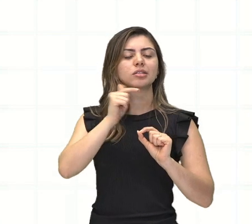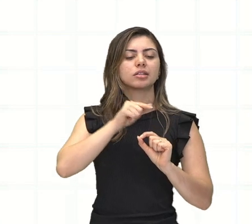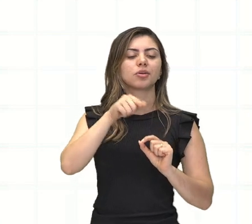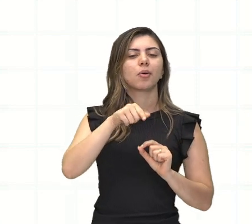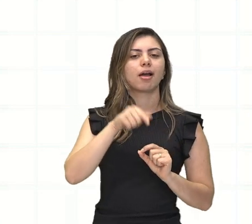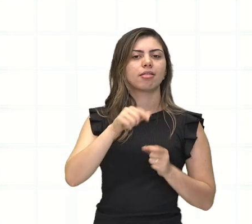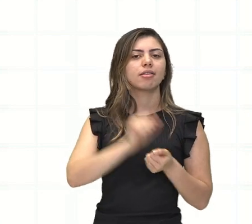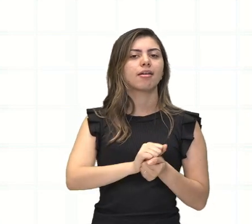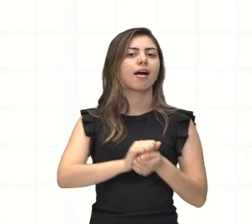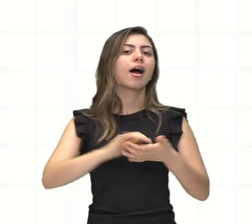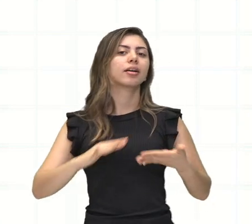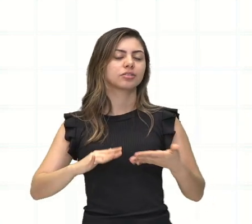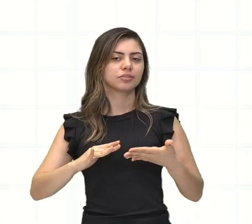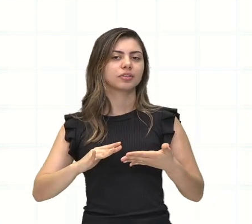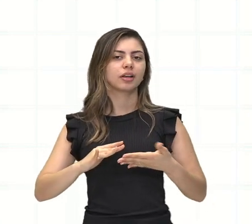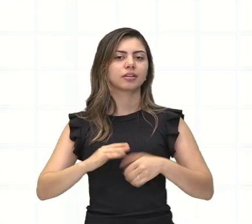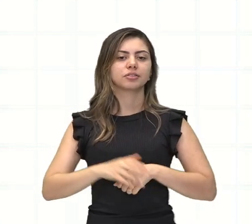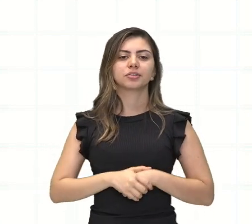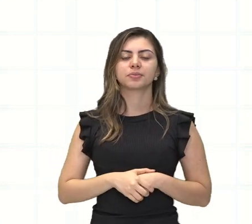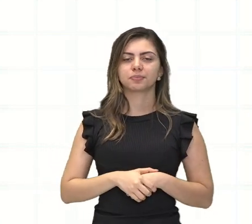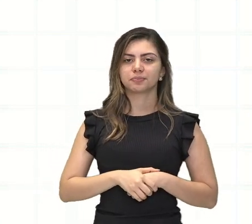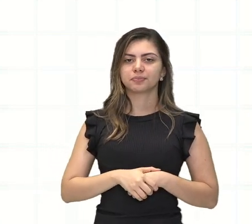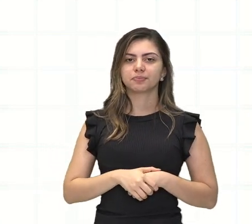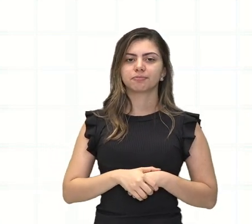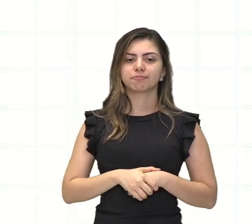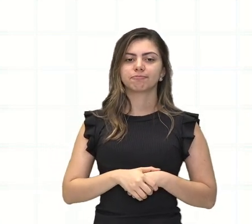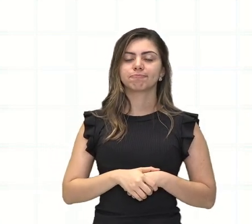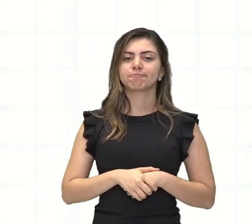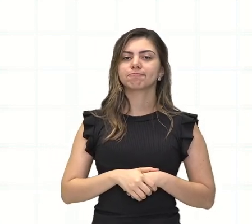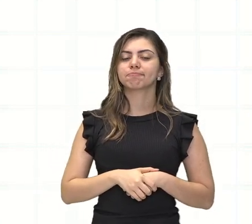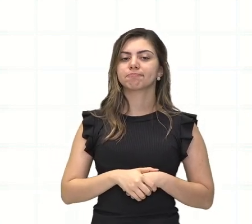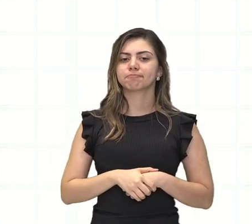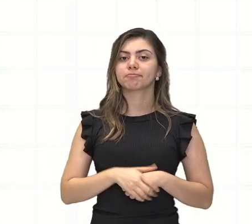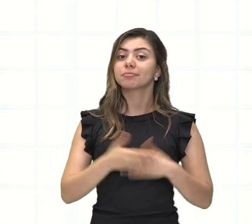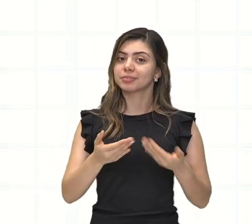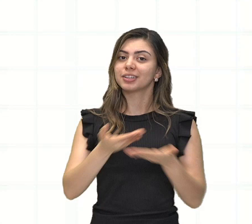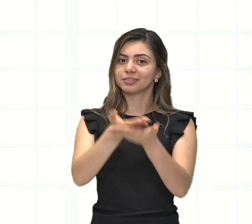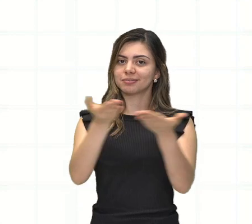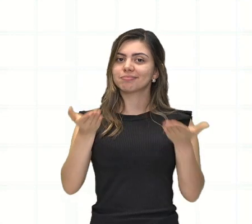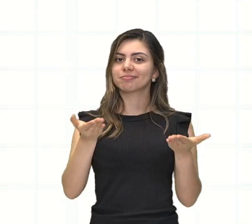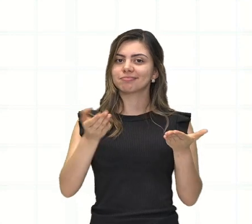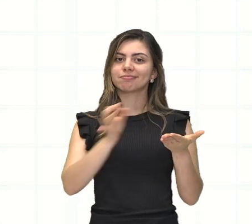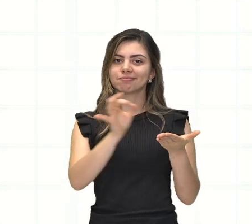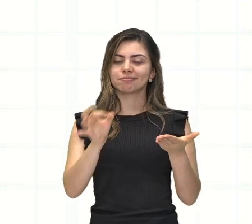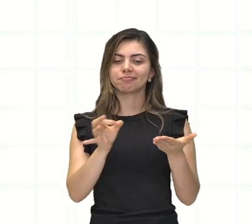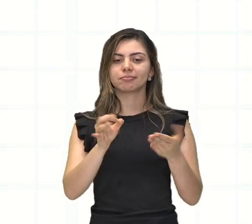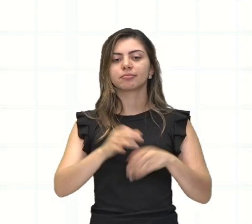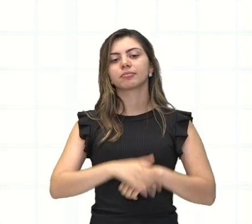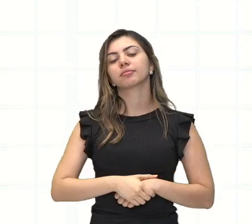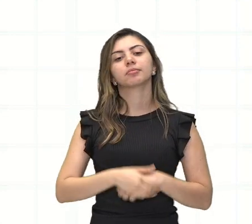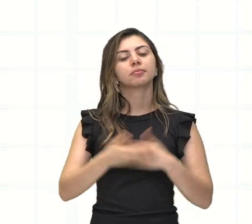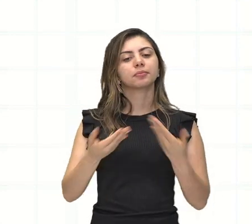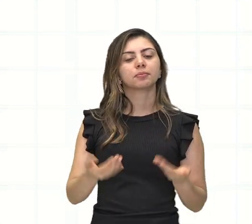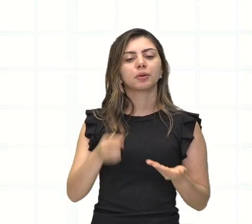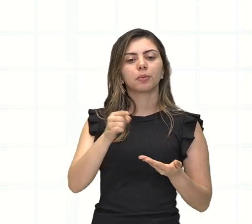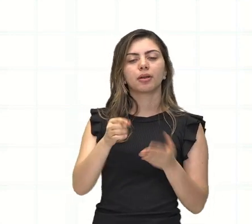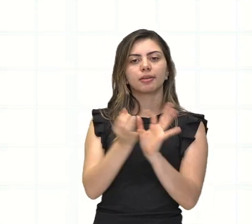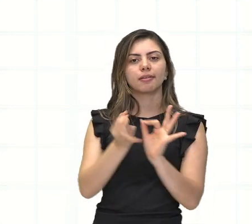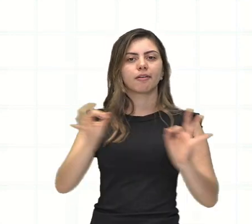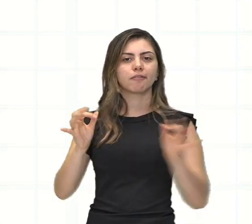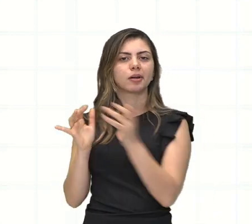da atividade? É vocês. Aí, dentro desse